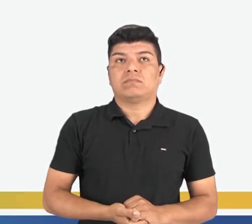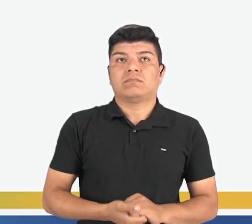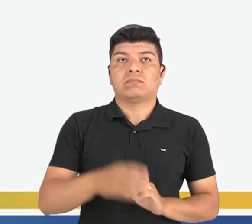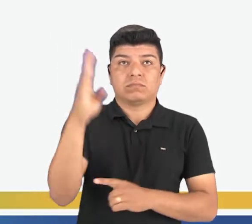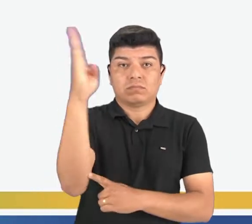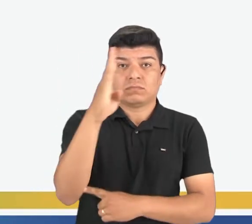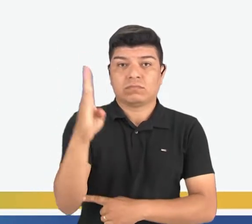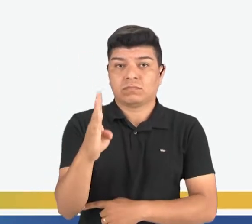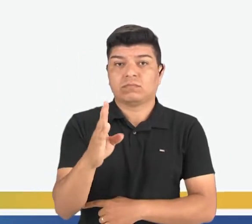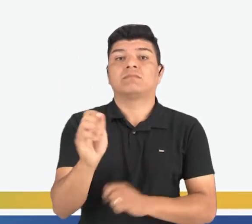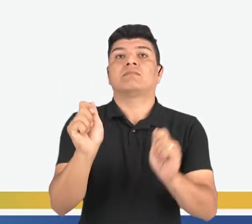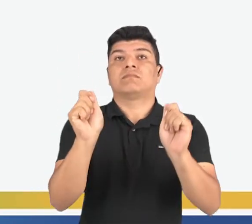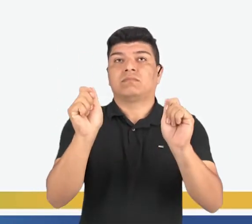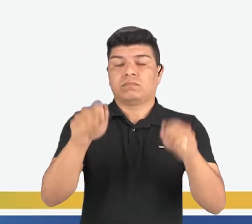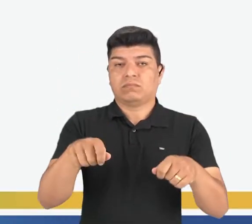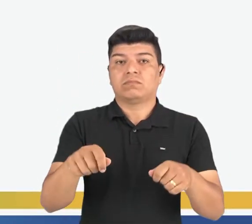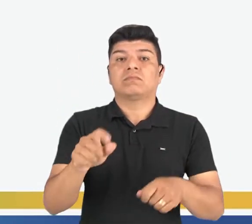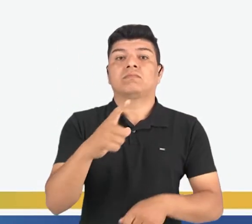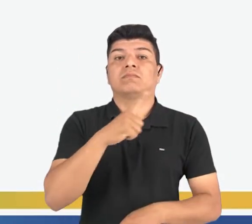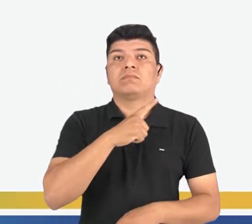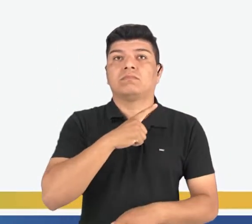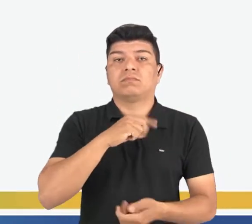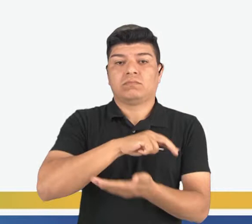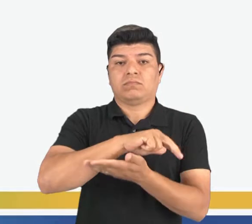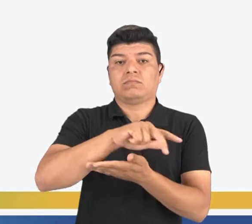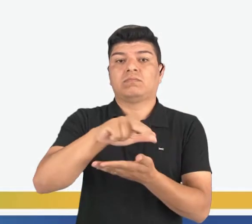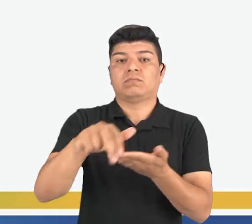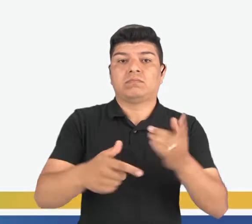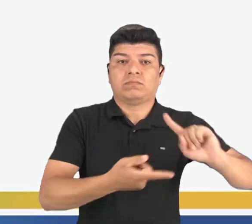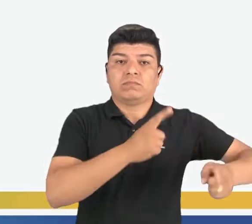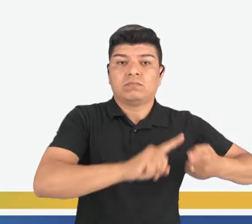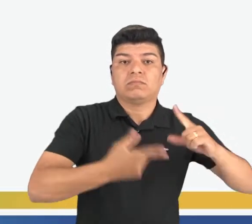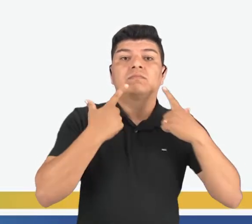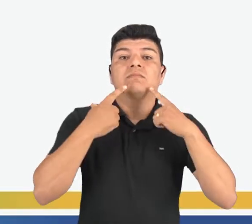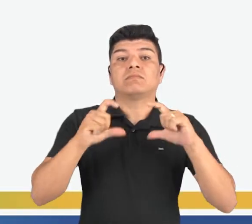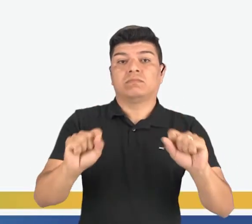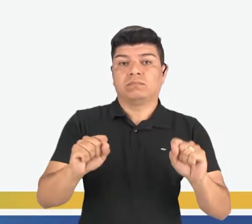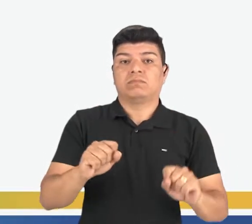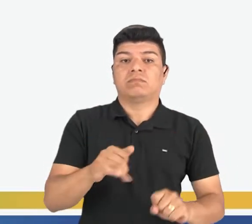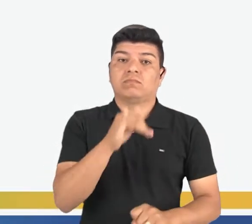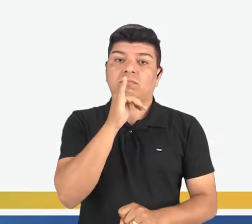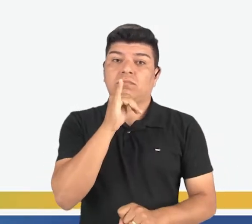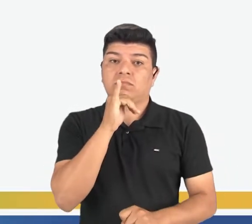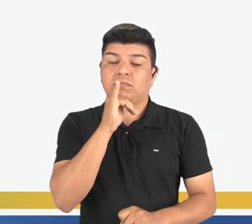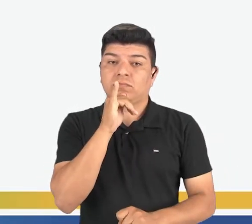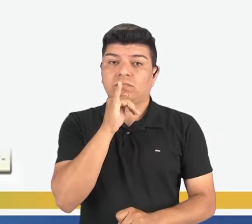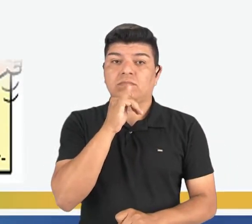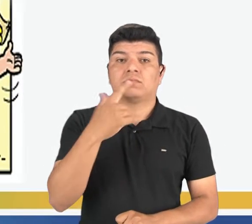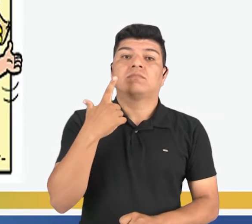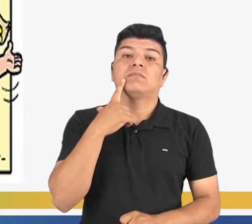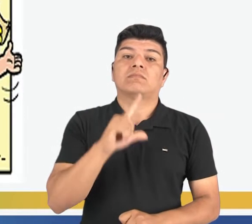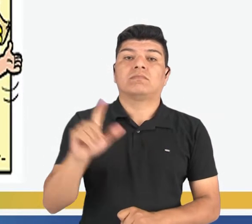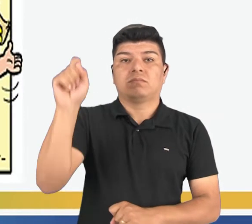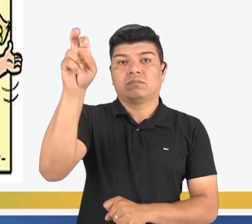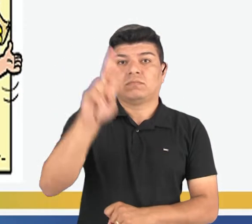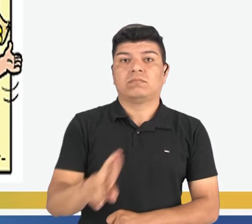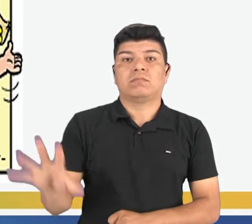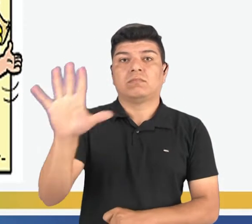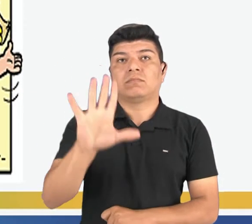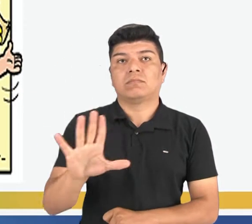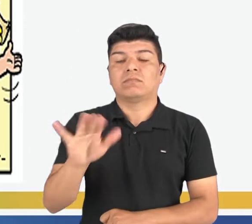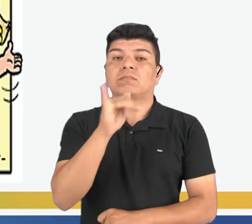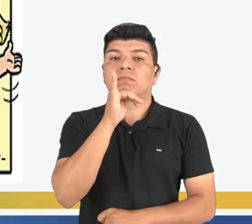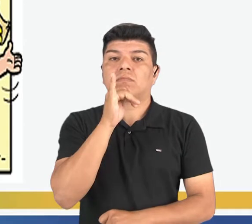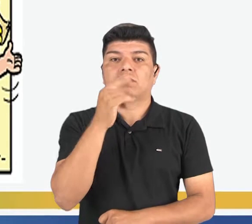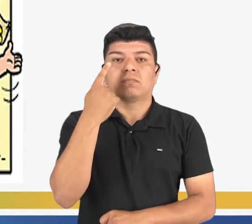No Brasil, é possível encontrar muitas variações linguísticas, por exemplo, na língua regional. Olha só esse